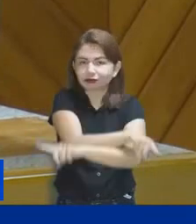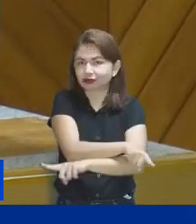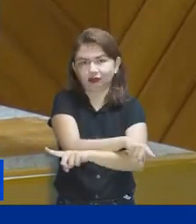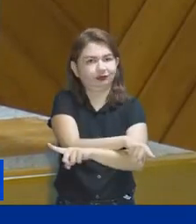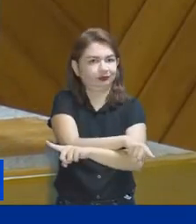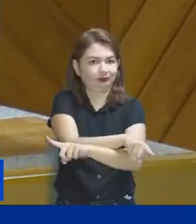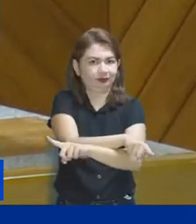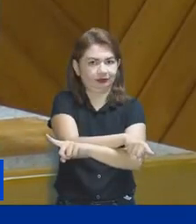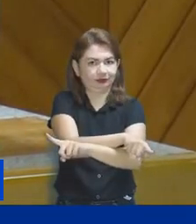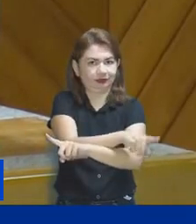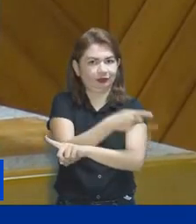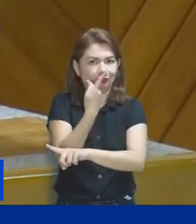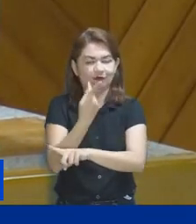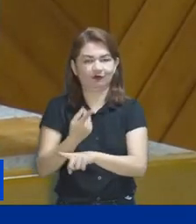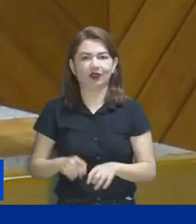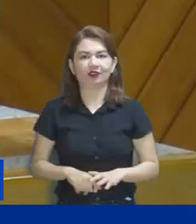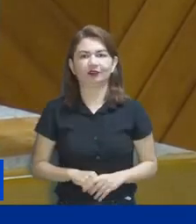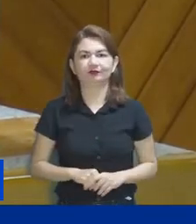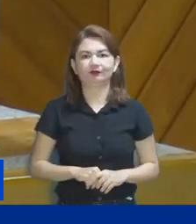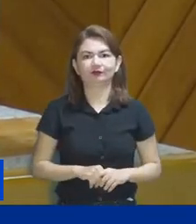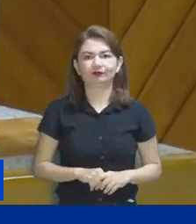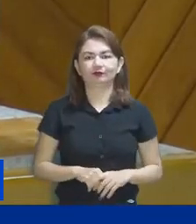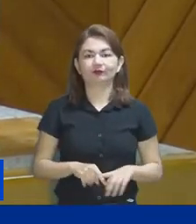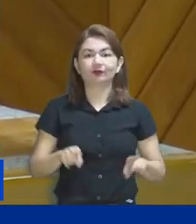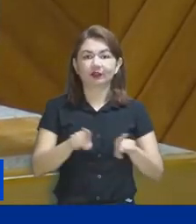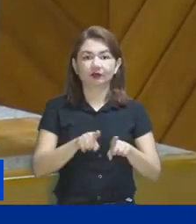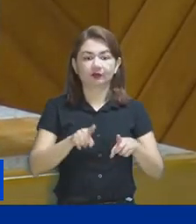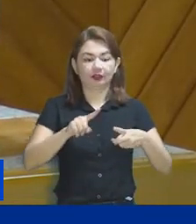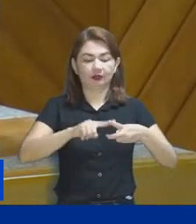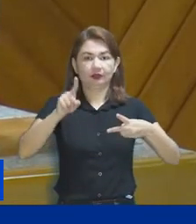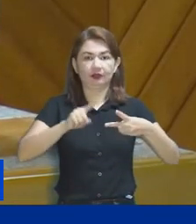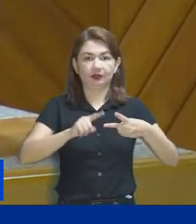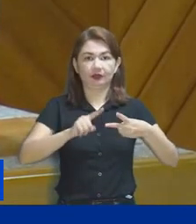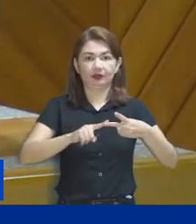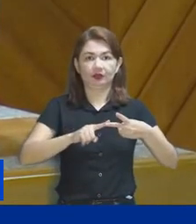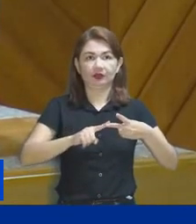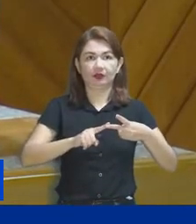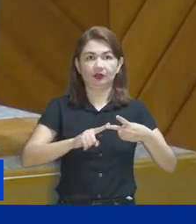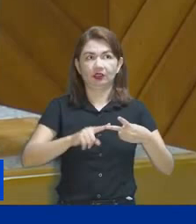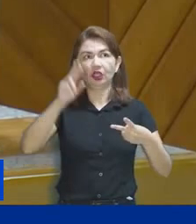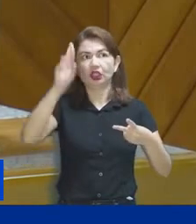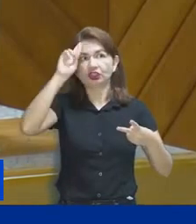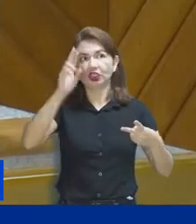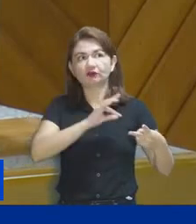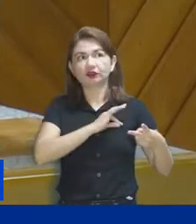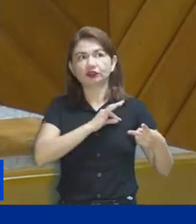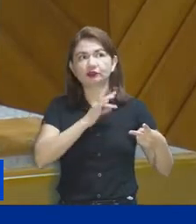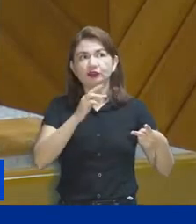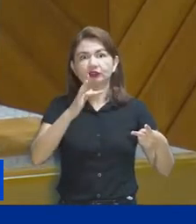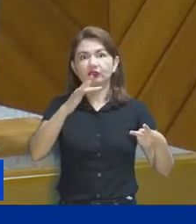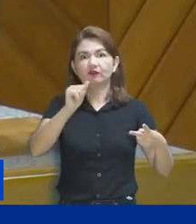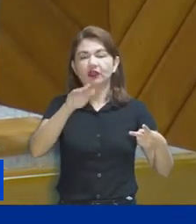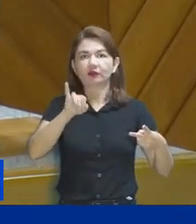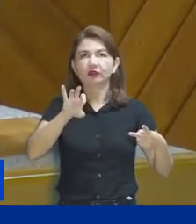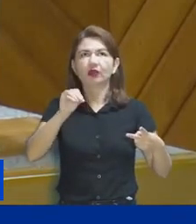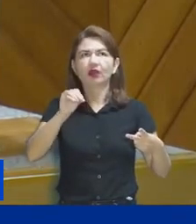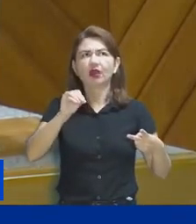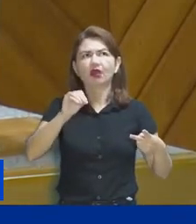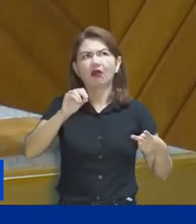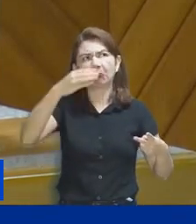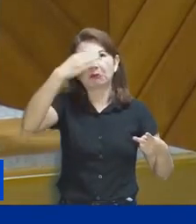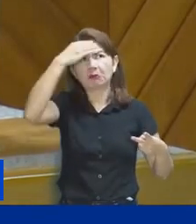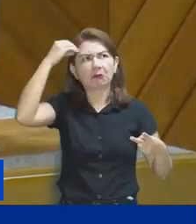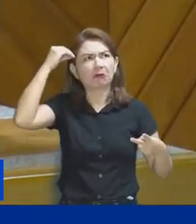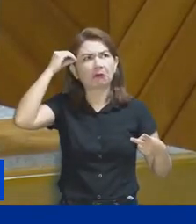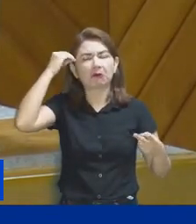distinta. Também a do delegado Fábio, ele disse que não se lembrava daquelas afirmativas. Então, a